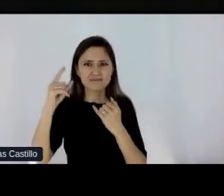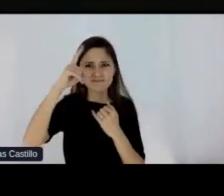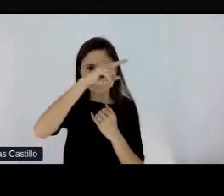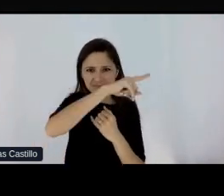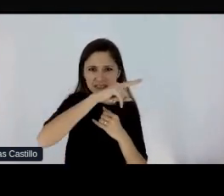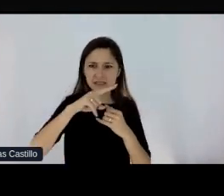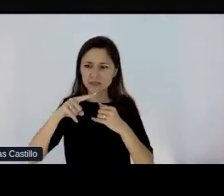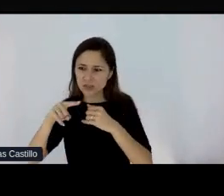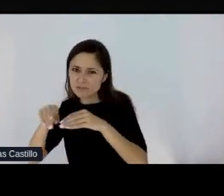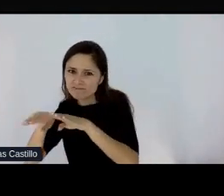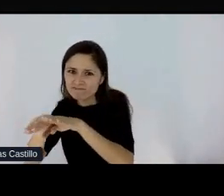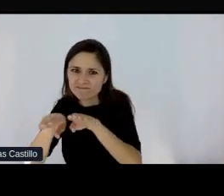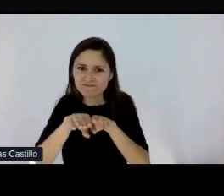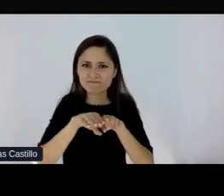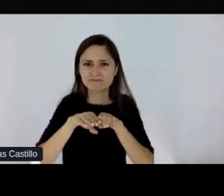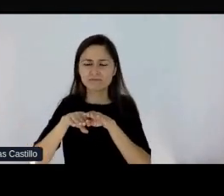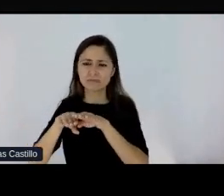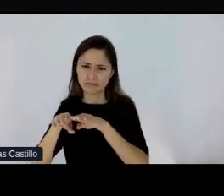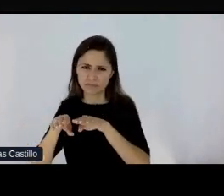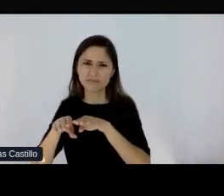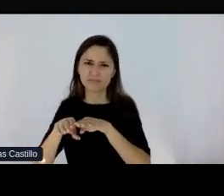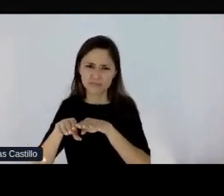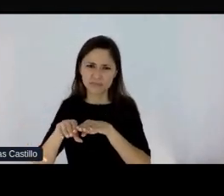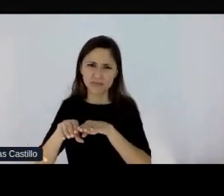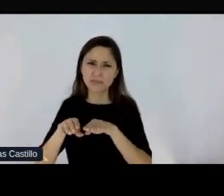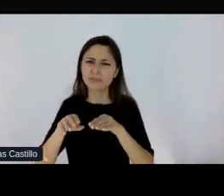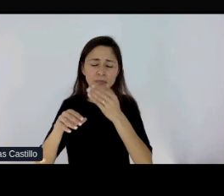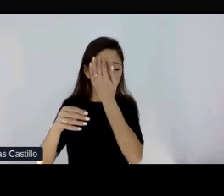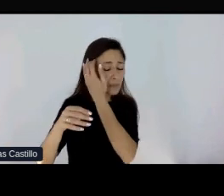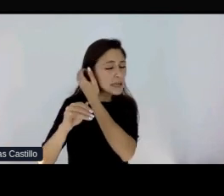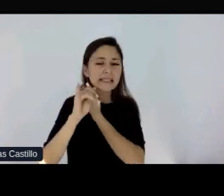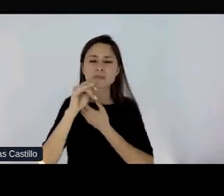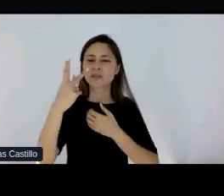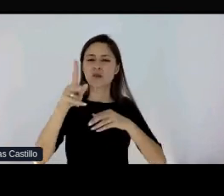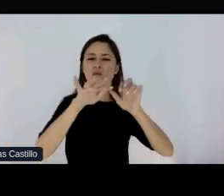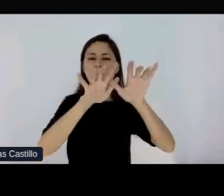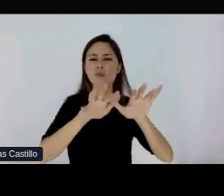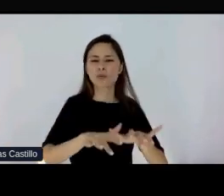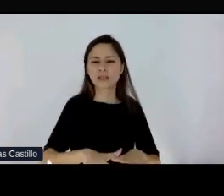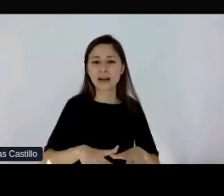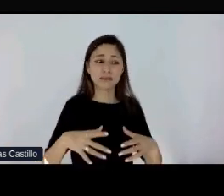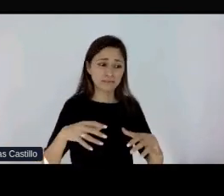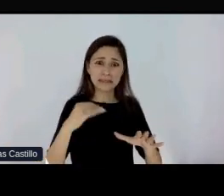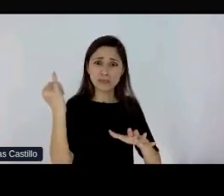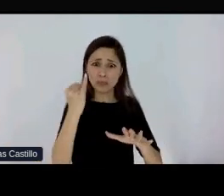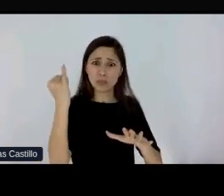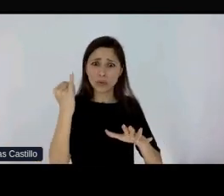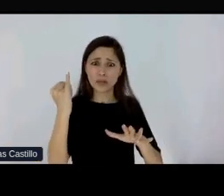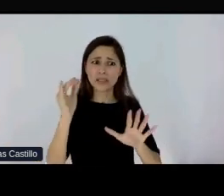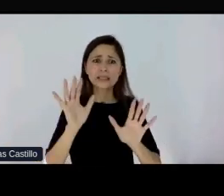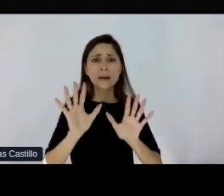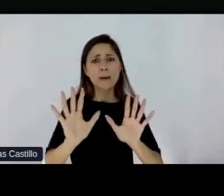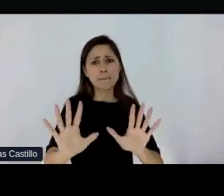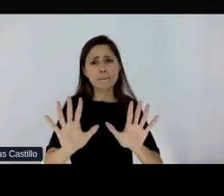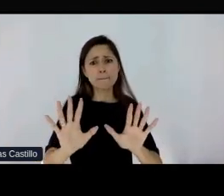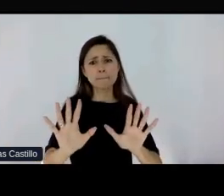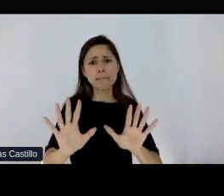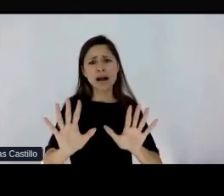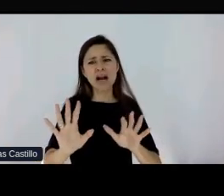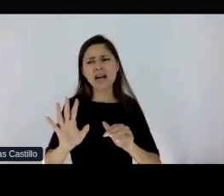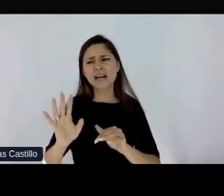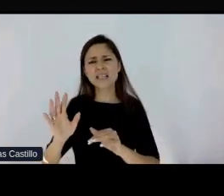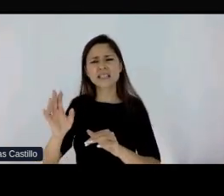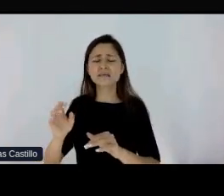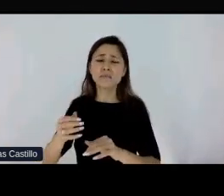que talvez ali no seu cenário seja importante, mas a gente ganha que a gente não está ferindo,